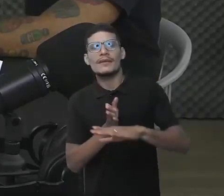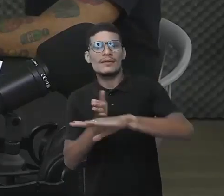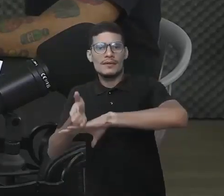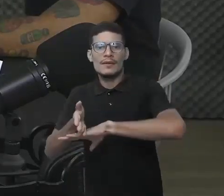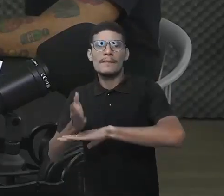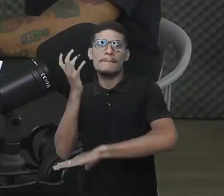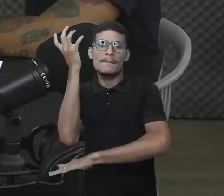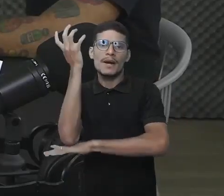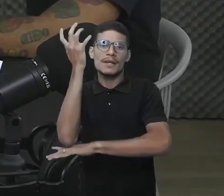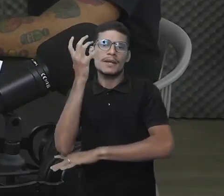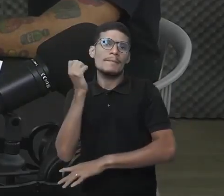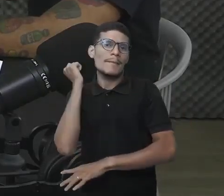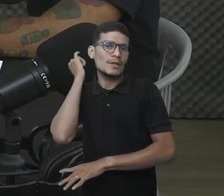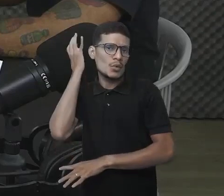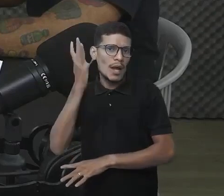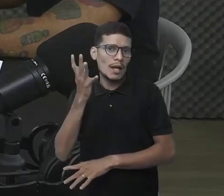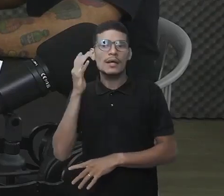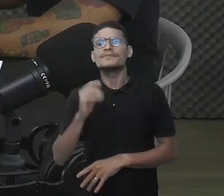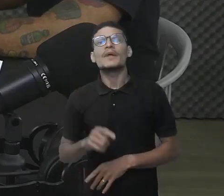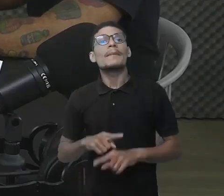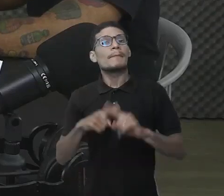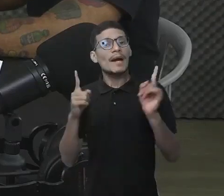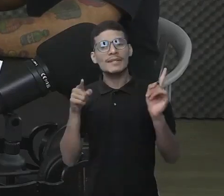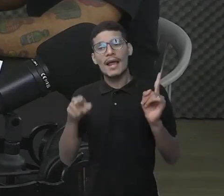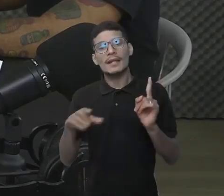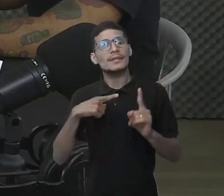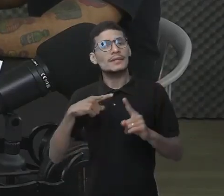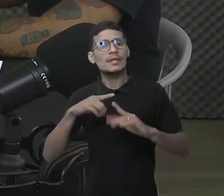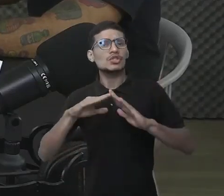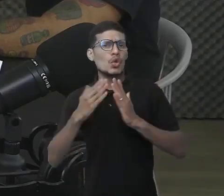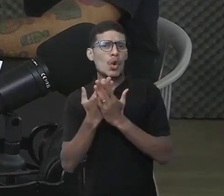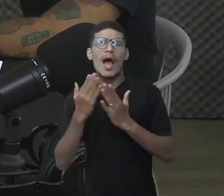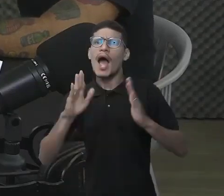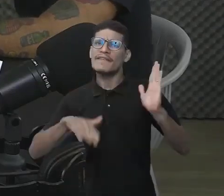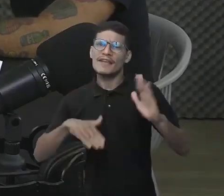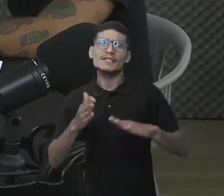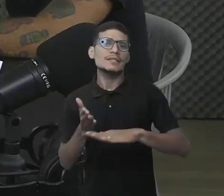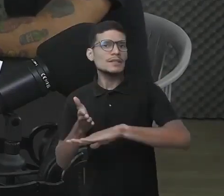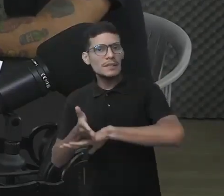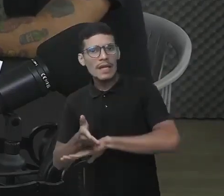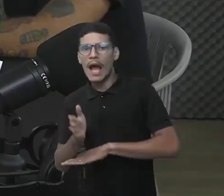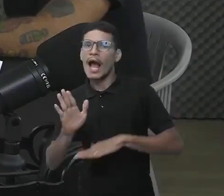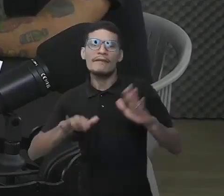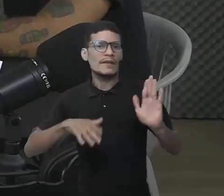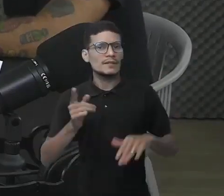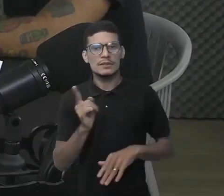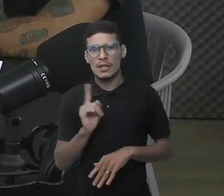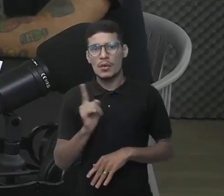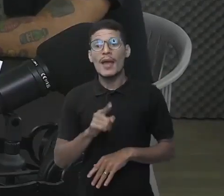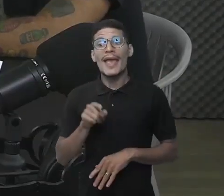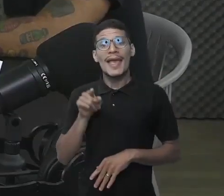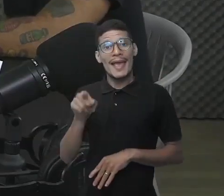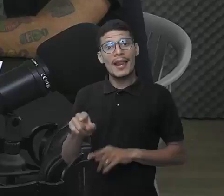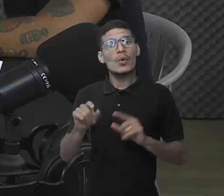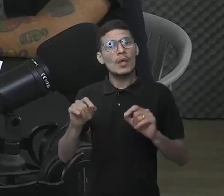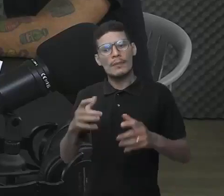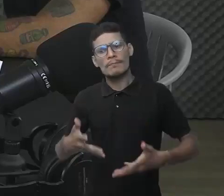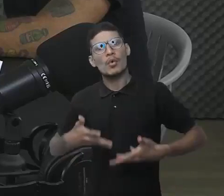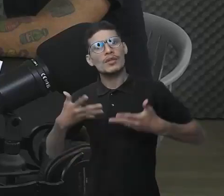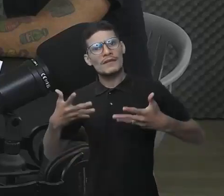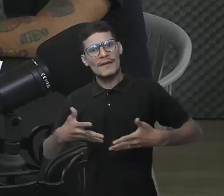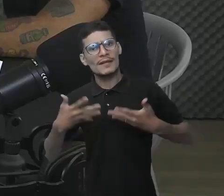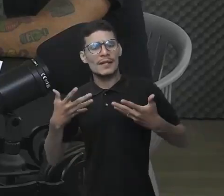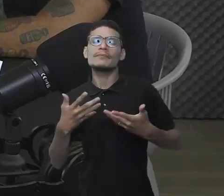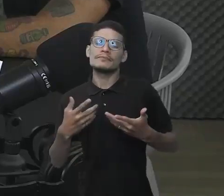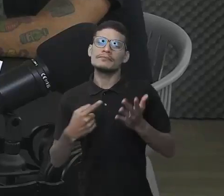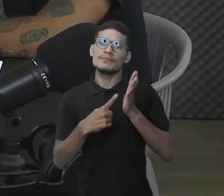mangue, né? Ela tinha escola. Às vezes dava para ela ir, às vezes não dava. E ela ia muito motivada, isso é uma coisa que